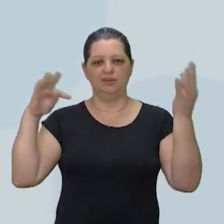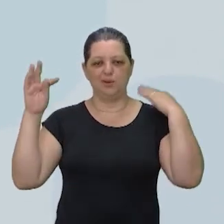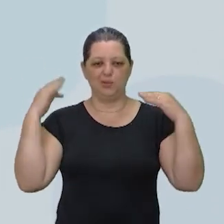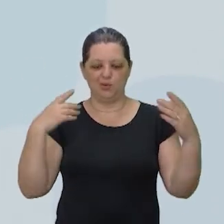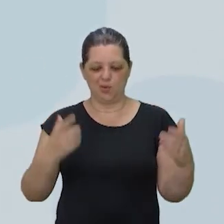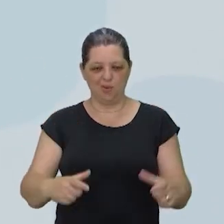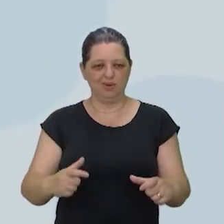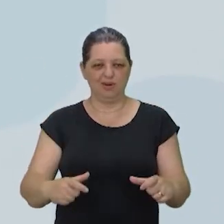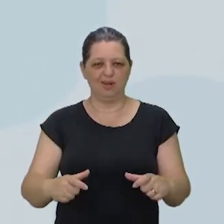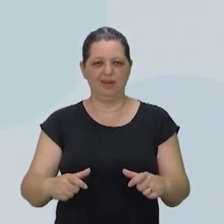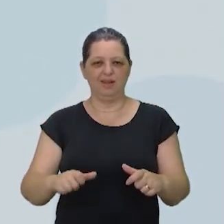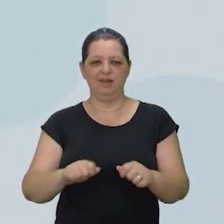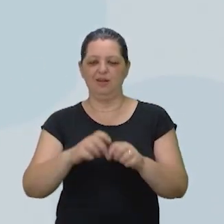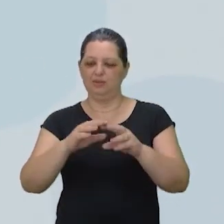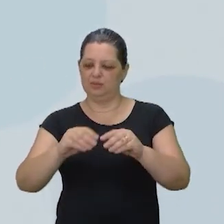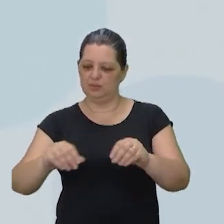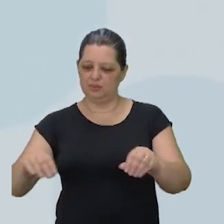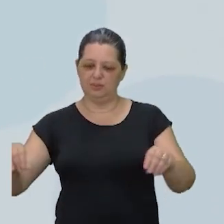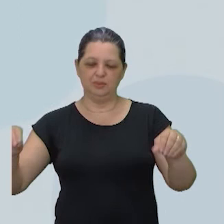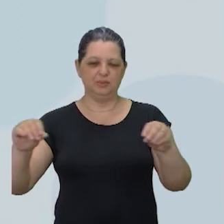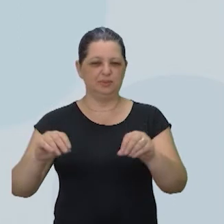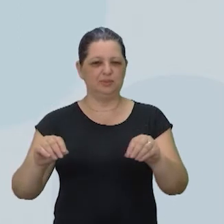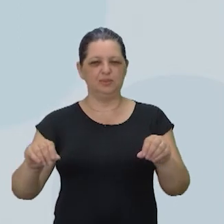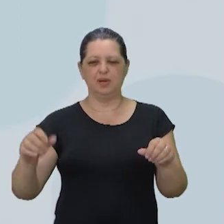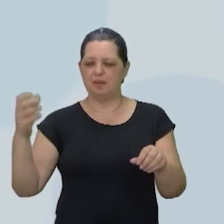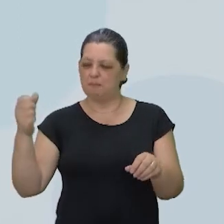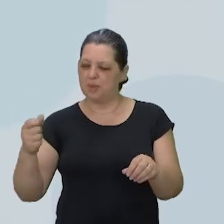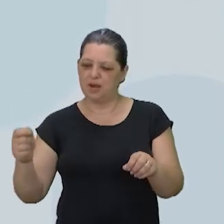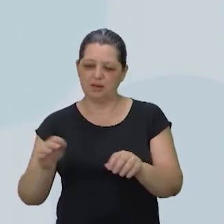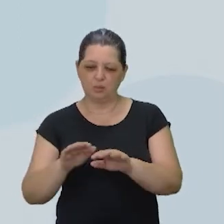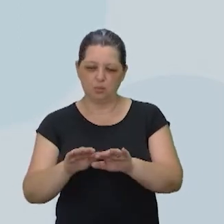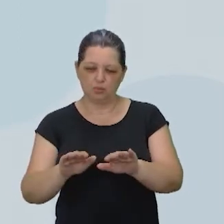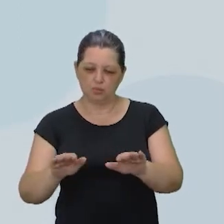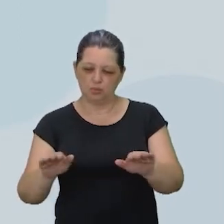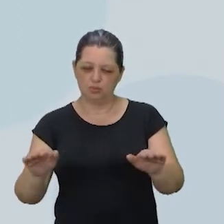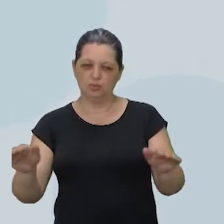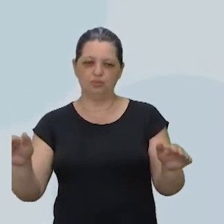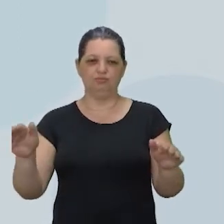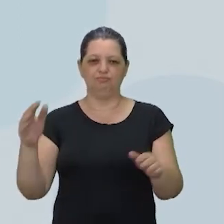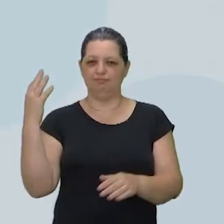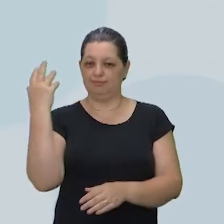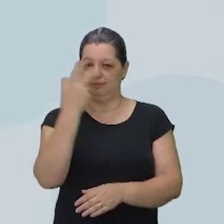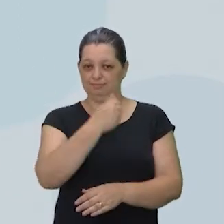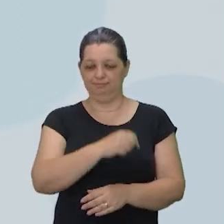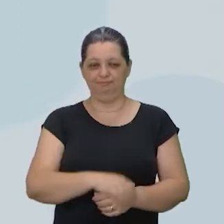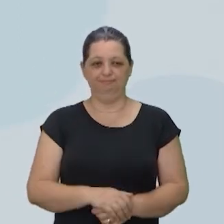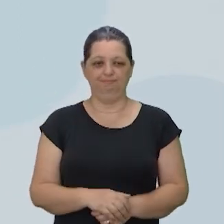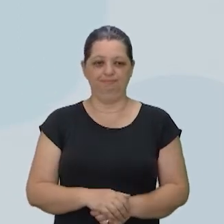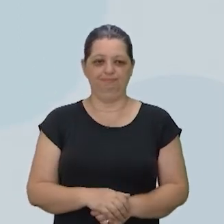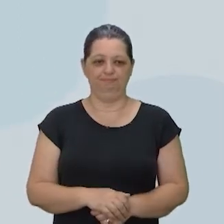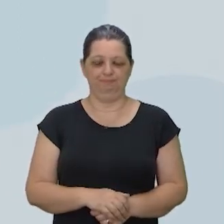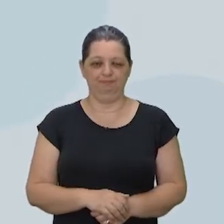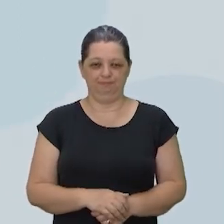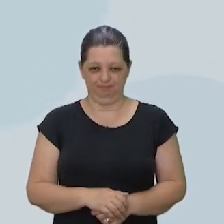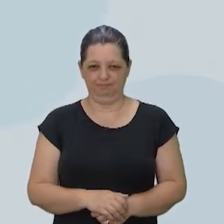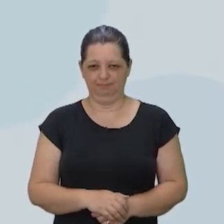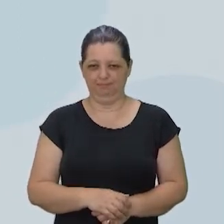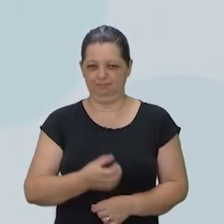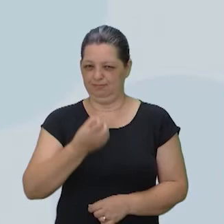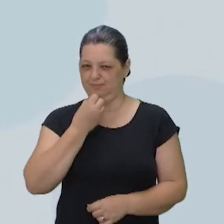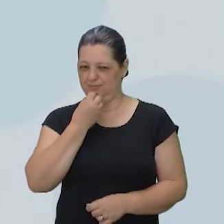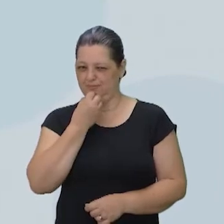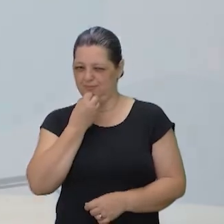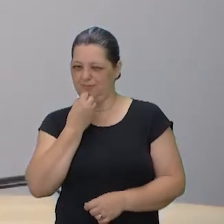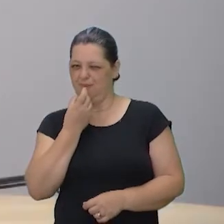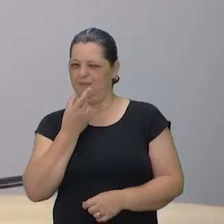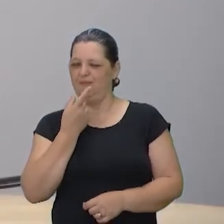Aquelas areias branquinhas, peroladas. Vou te contar um bafão. Posso te contar um bafão? Oh,